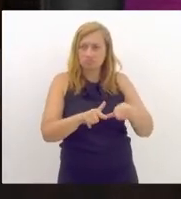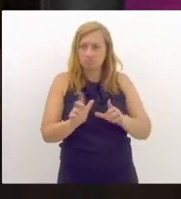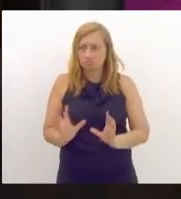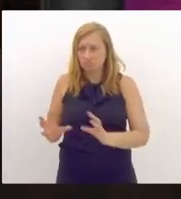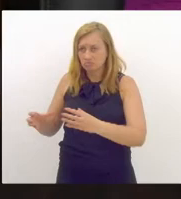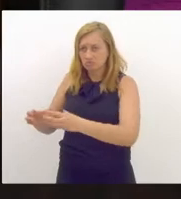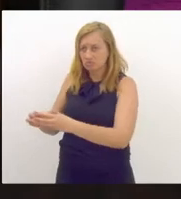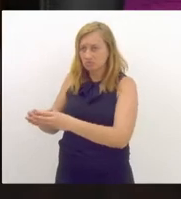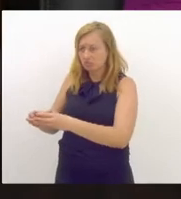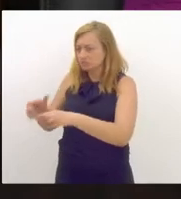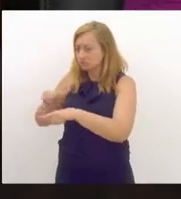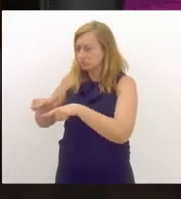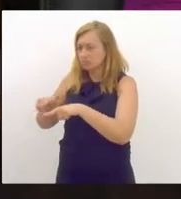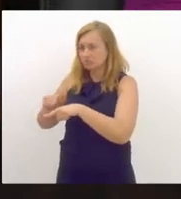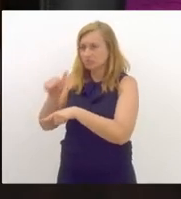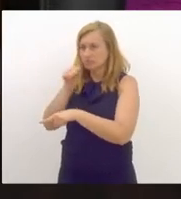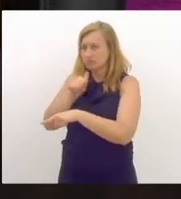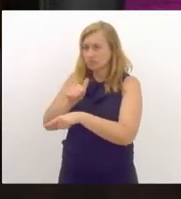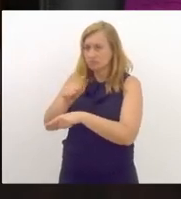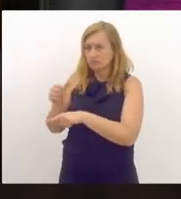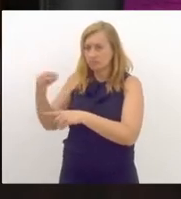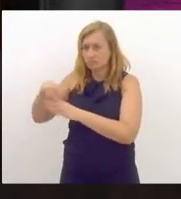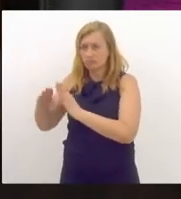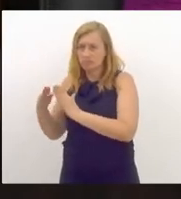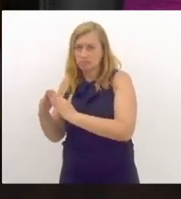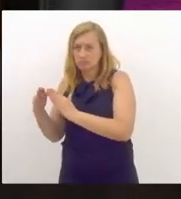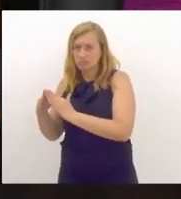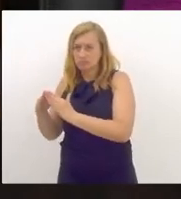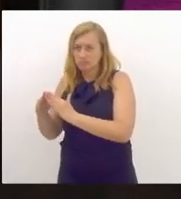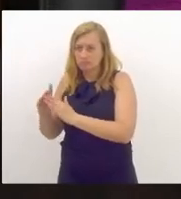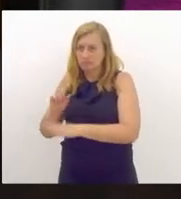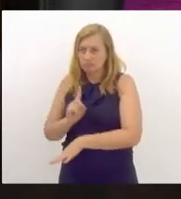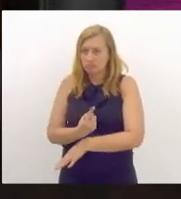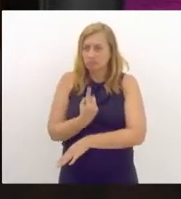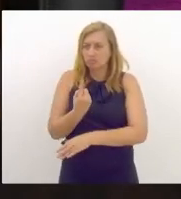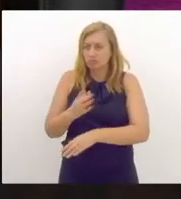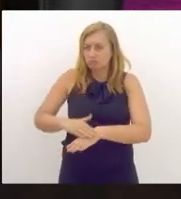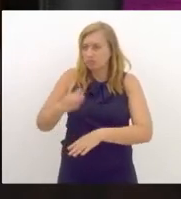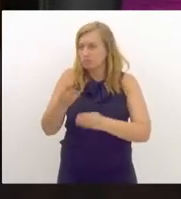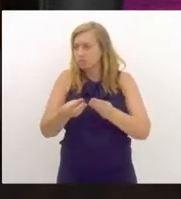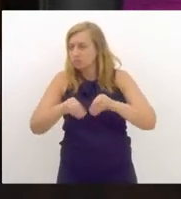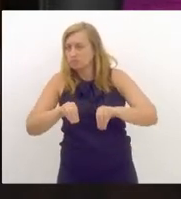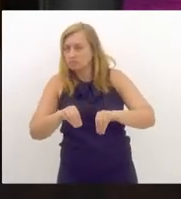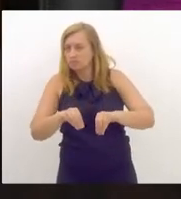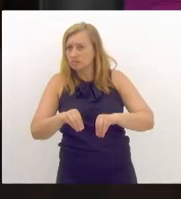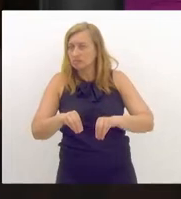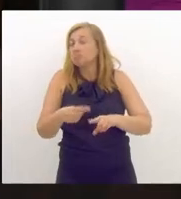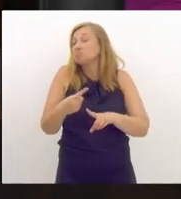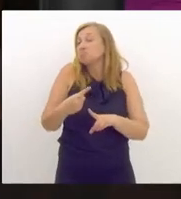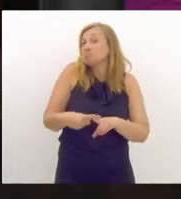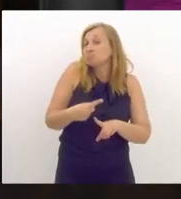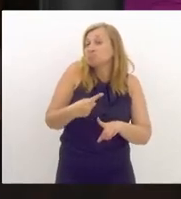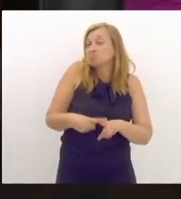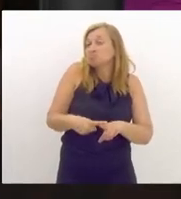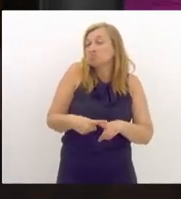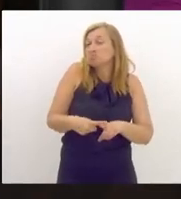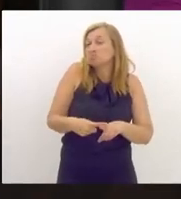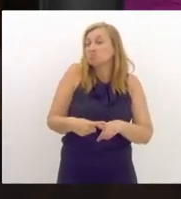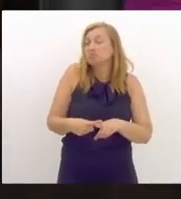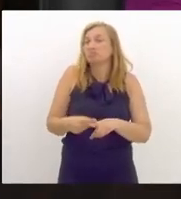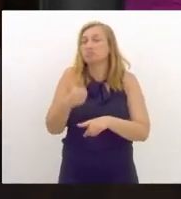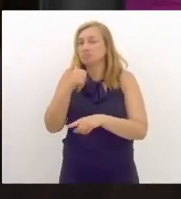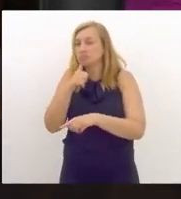categoria de trabalhadora doméstica é uma das mais prejudicadas uma porque a trabalhadora